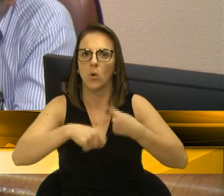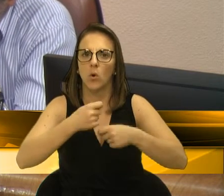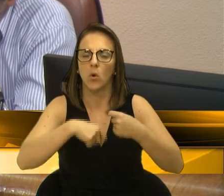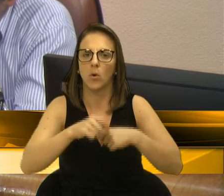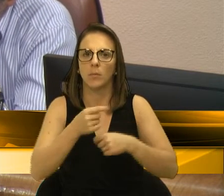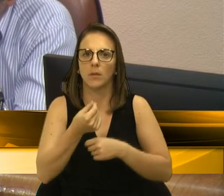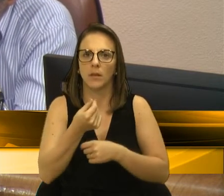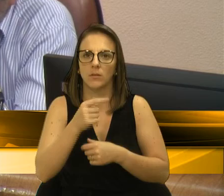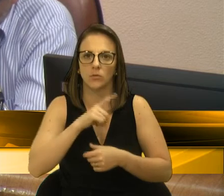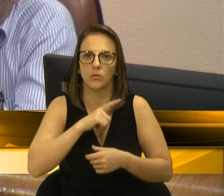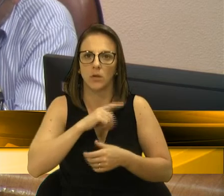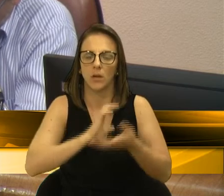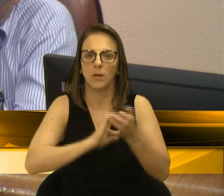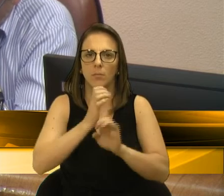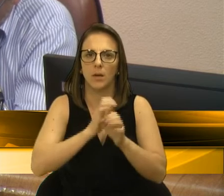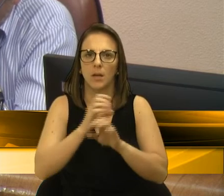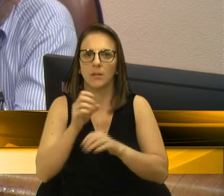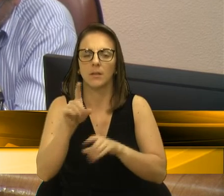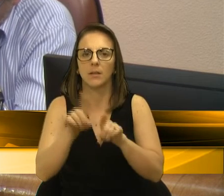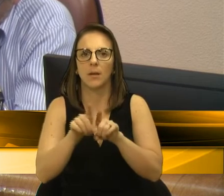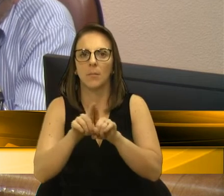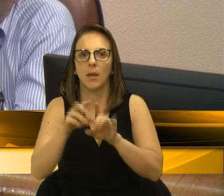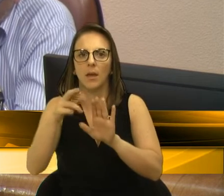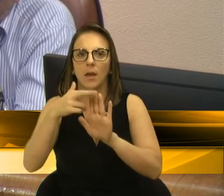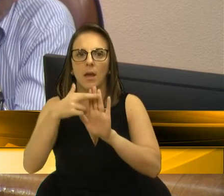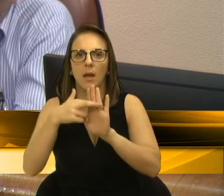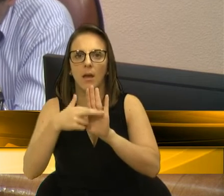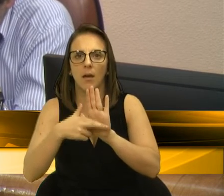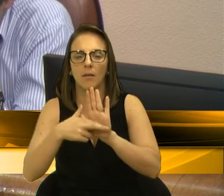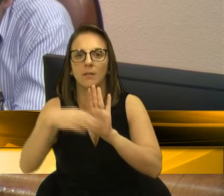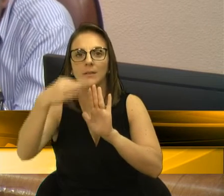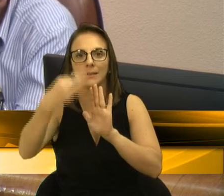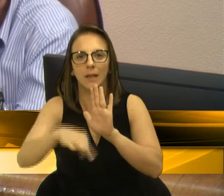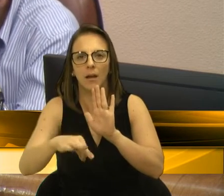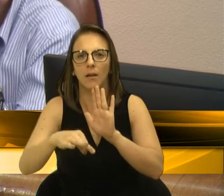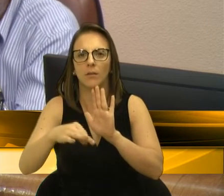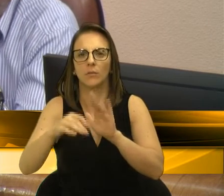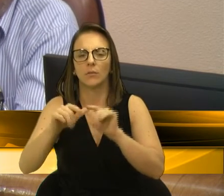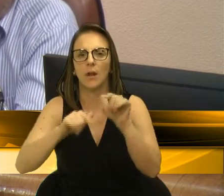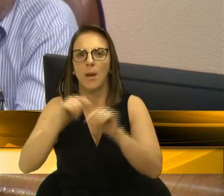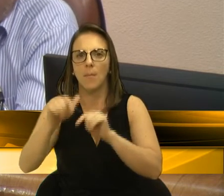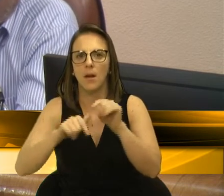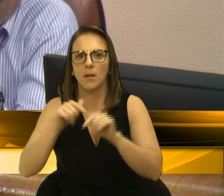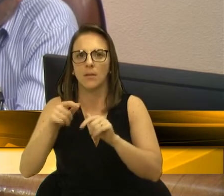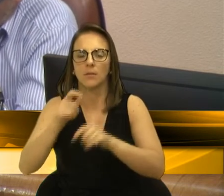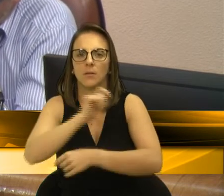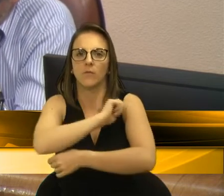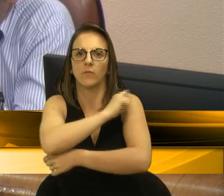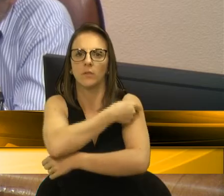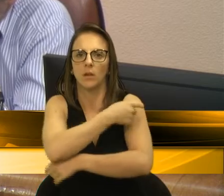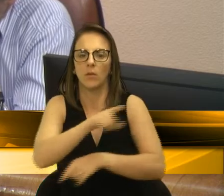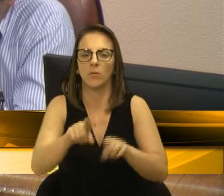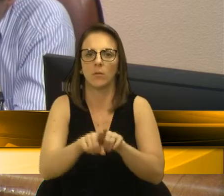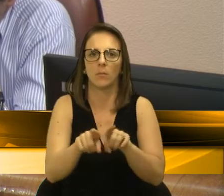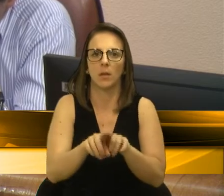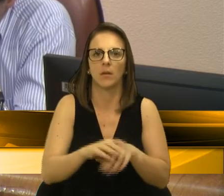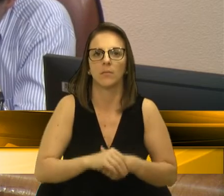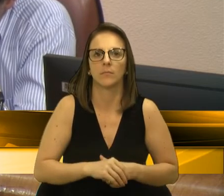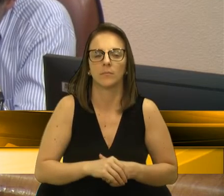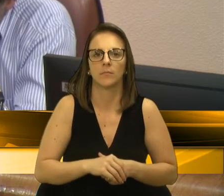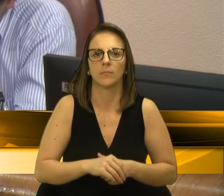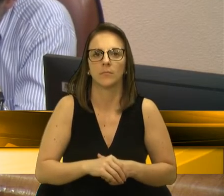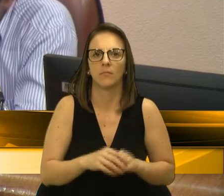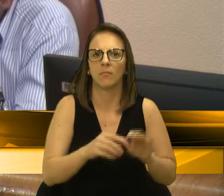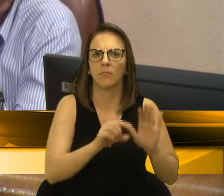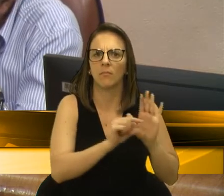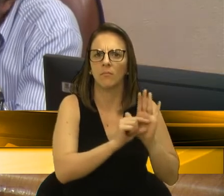fiscal e trabalhista e o cumprimento dos dispostos no inciso 33º do artigo 7º